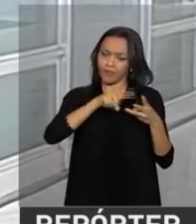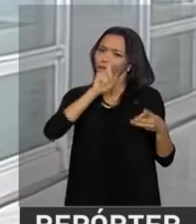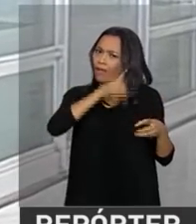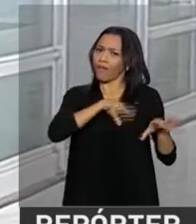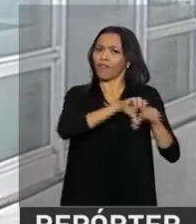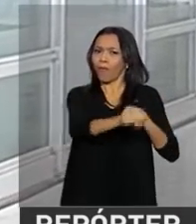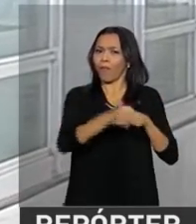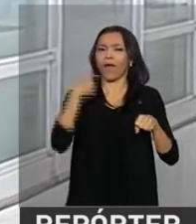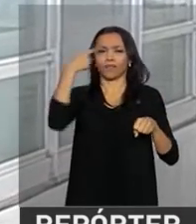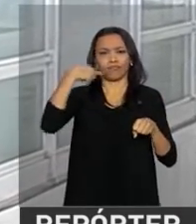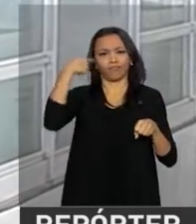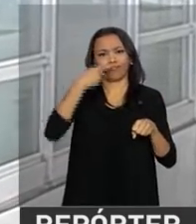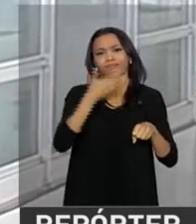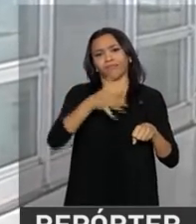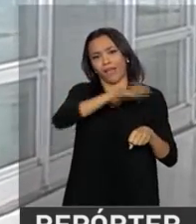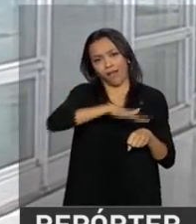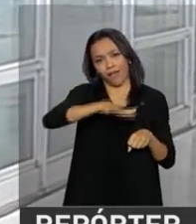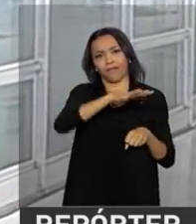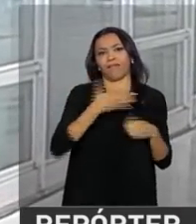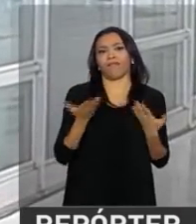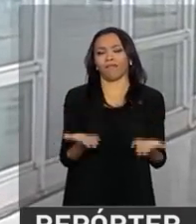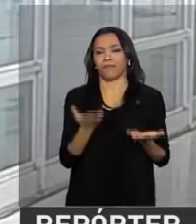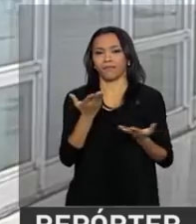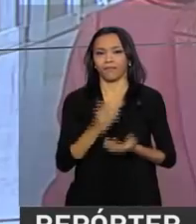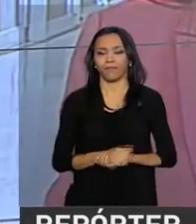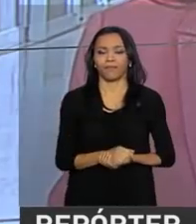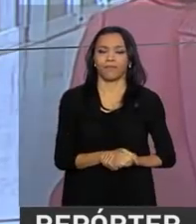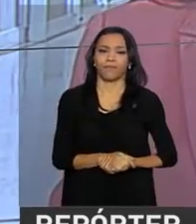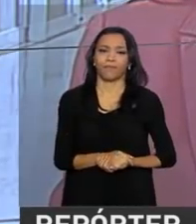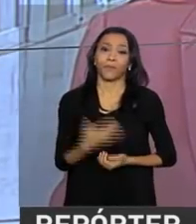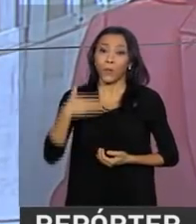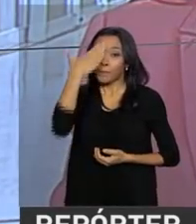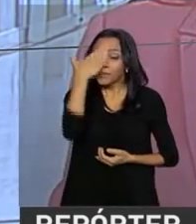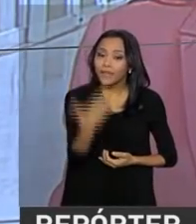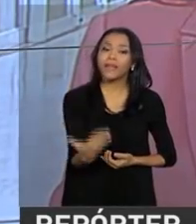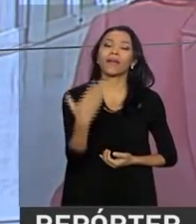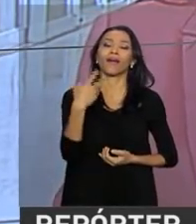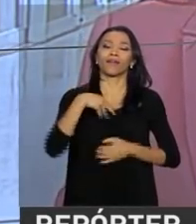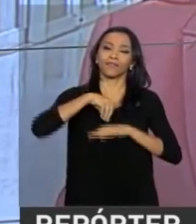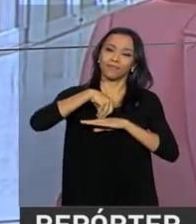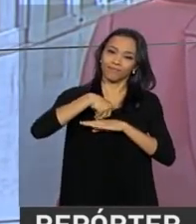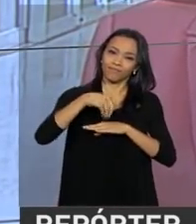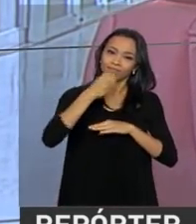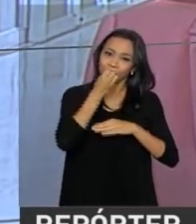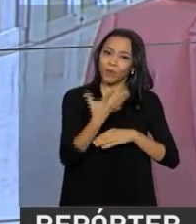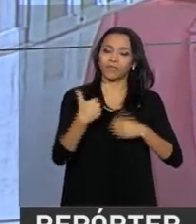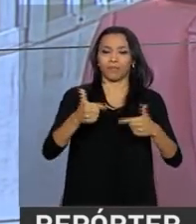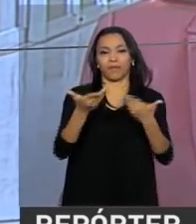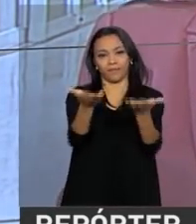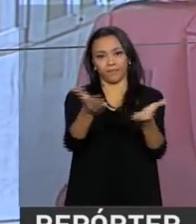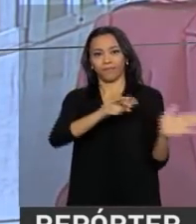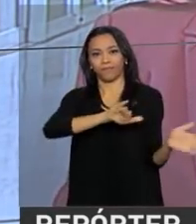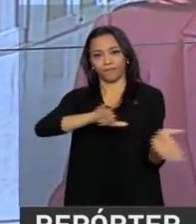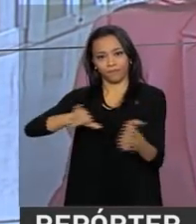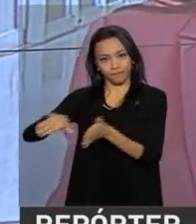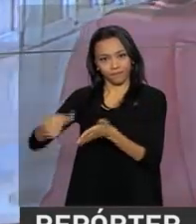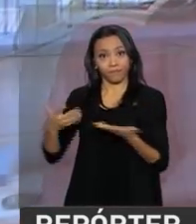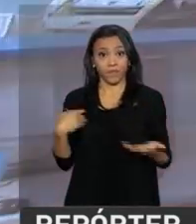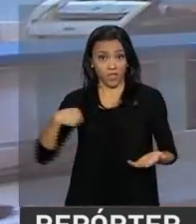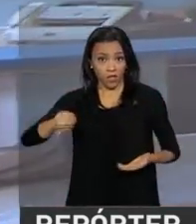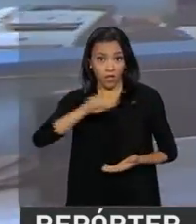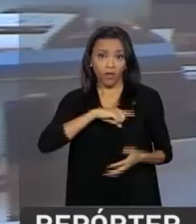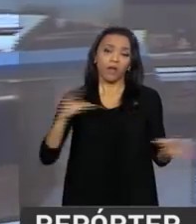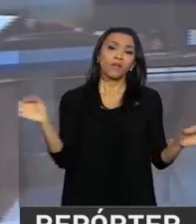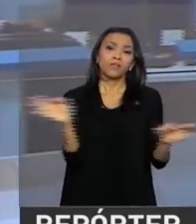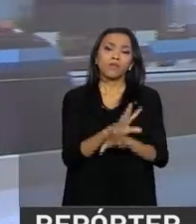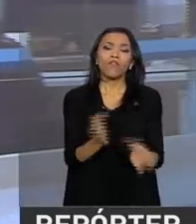advogado constitucionalista. Zé Luiz. Obrigado, Gabriela, pelas informações. Bom trabalho para você. E nós ficamos